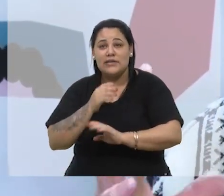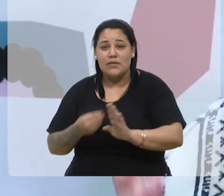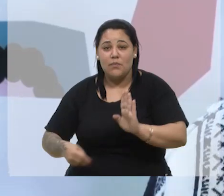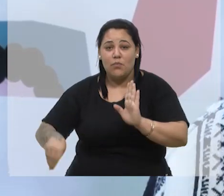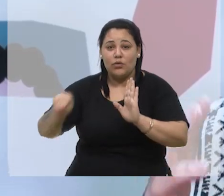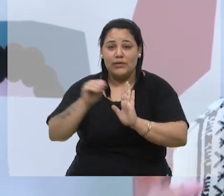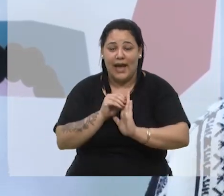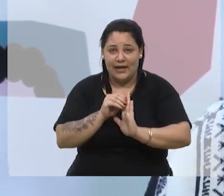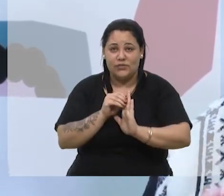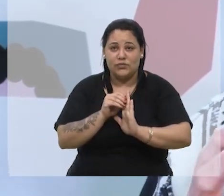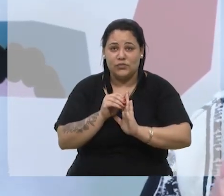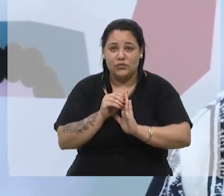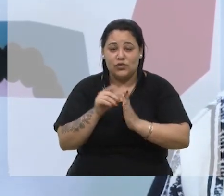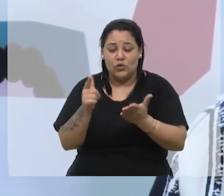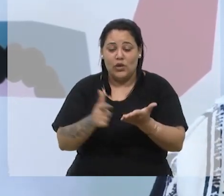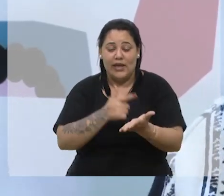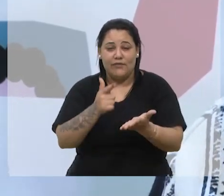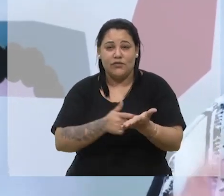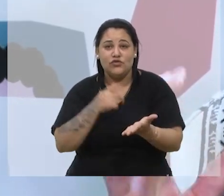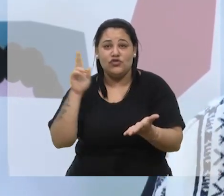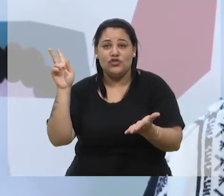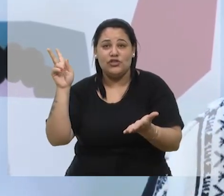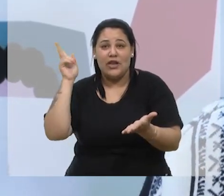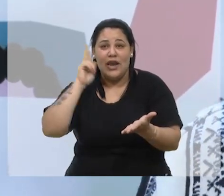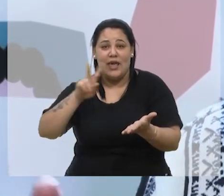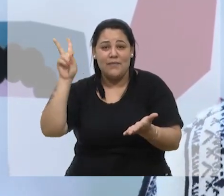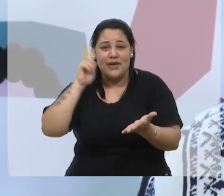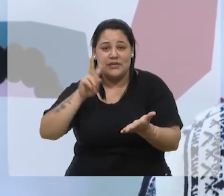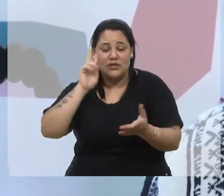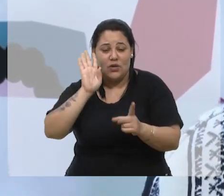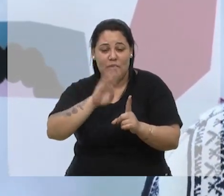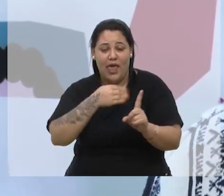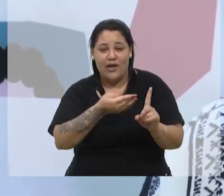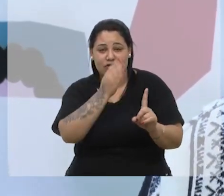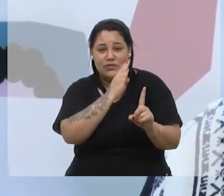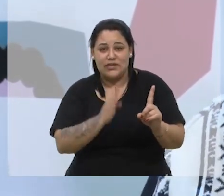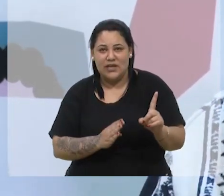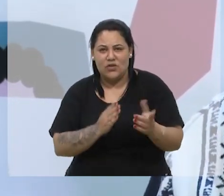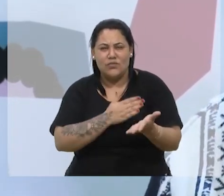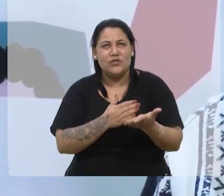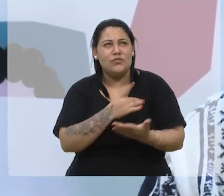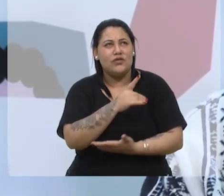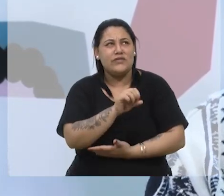nessa antologia que eu trouxe para mostrar dos contos, né, de autores da Serra Gaúcha. Vou mostrar